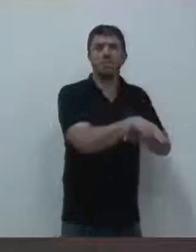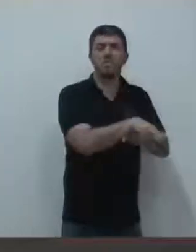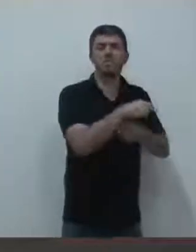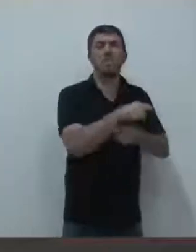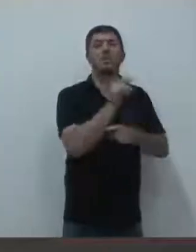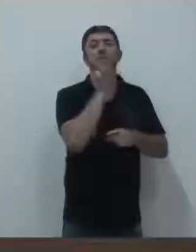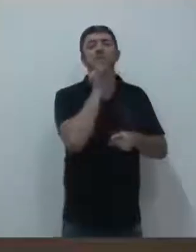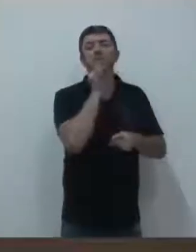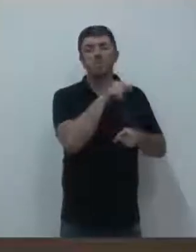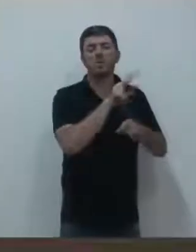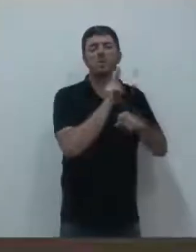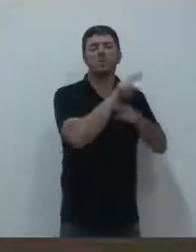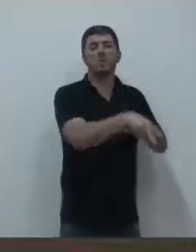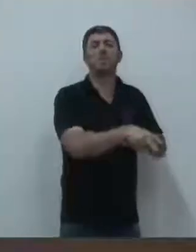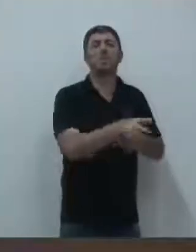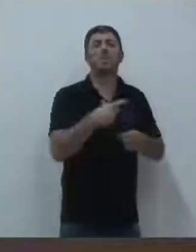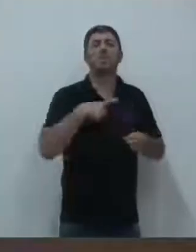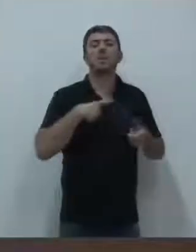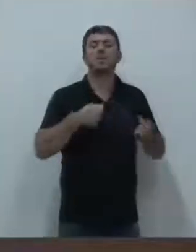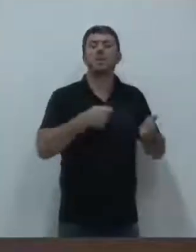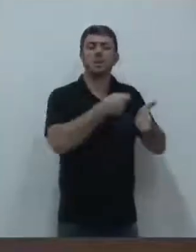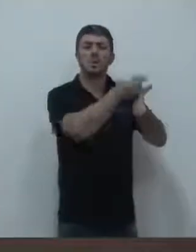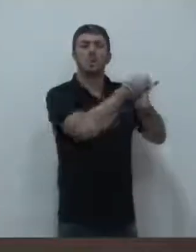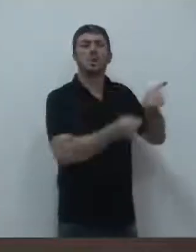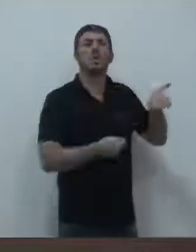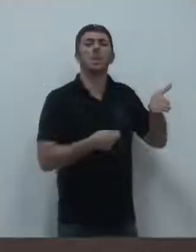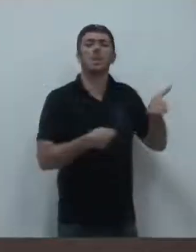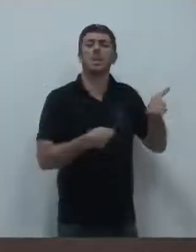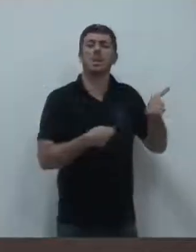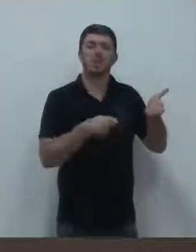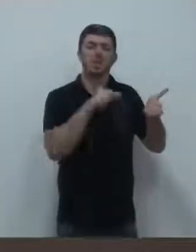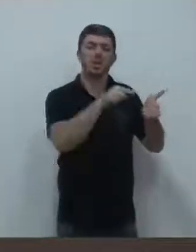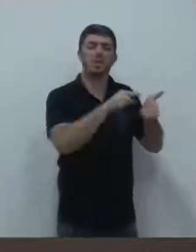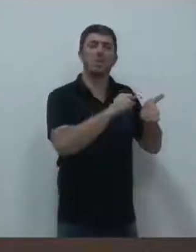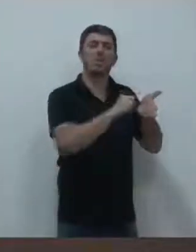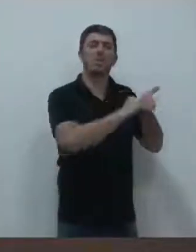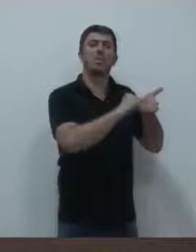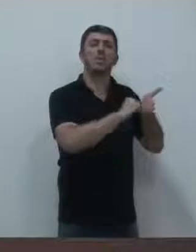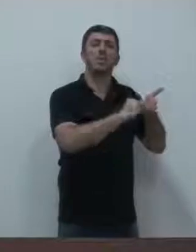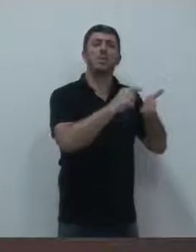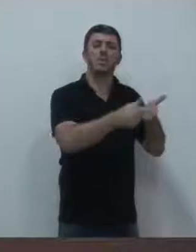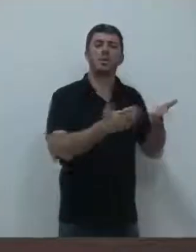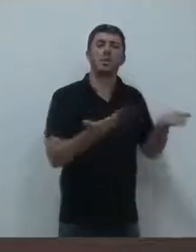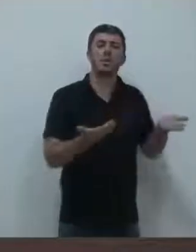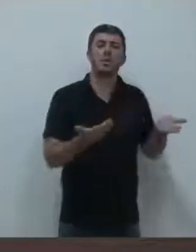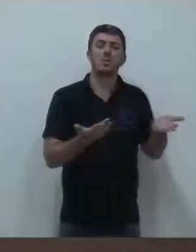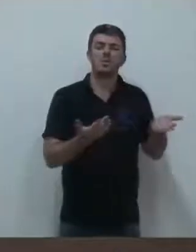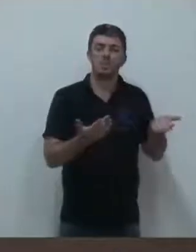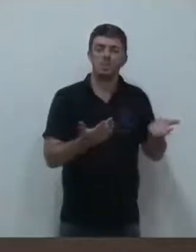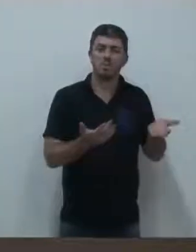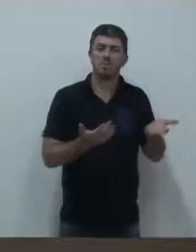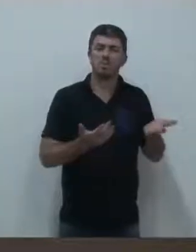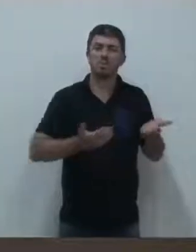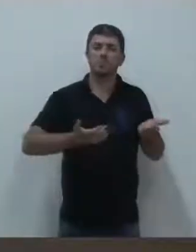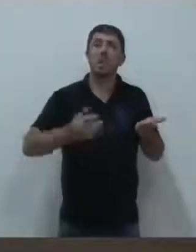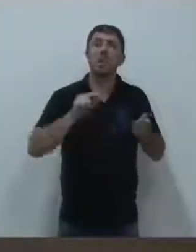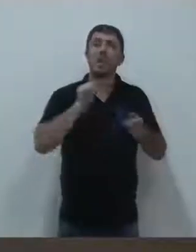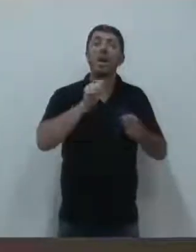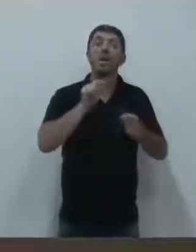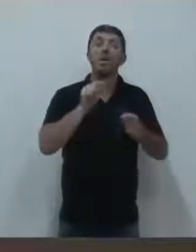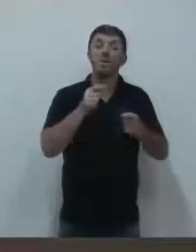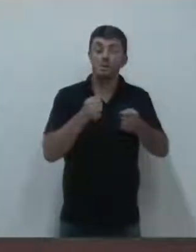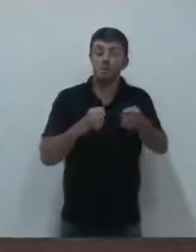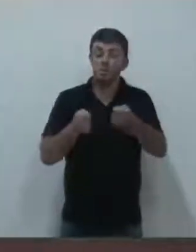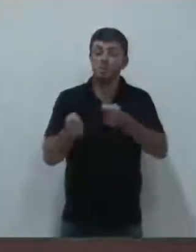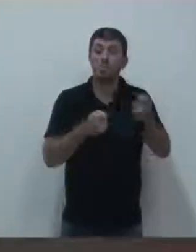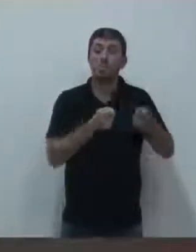relatório. O único relatório que eles encontraram não condiz com as funções institucionais que deve ter o controle interno. Aí eu me